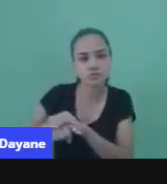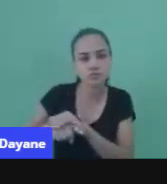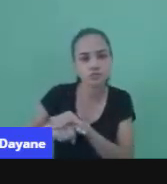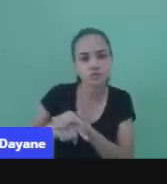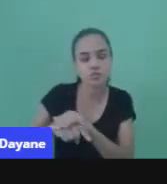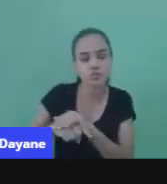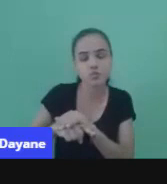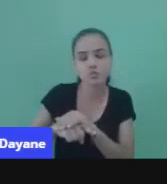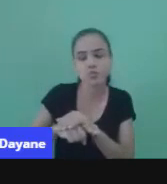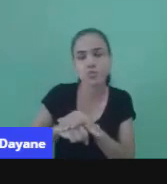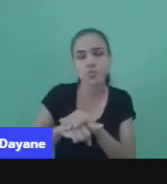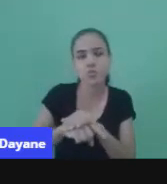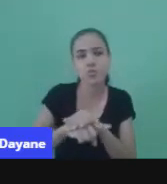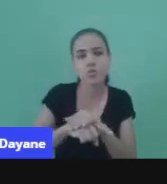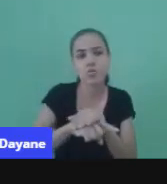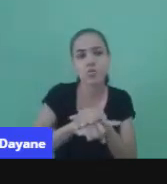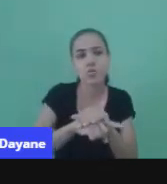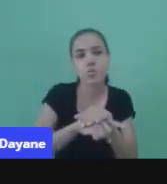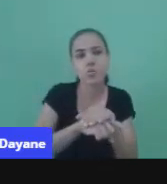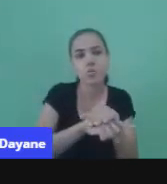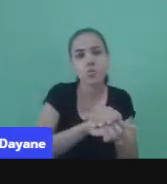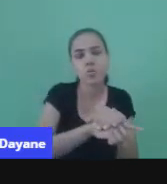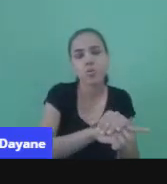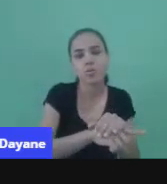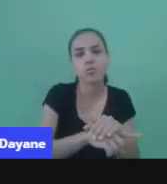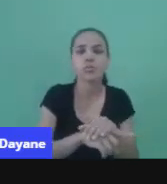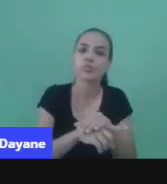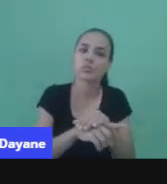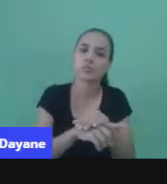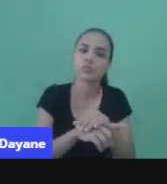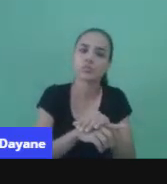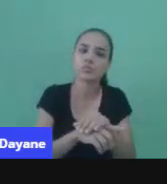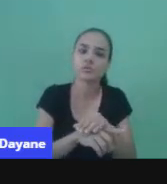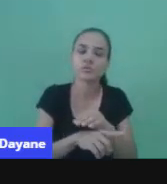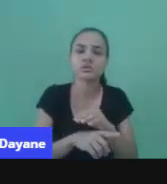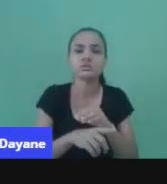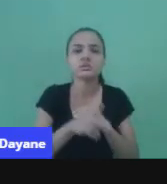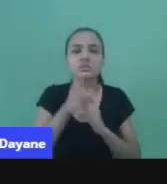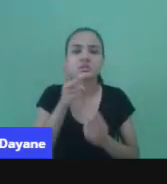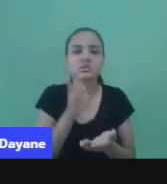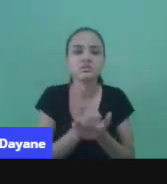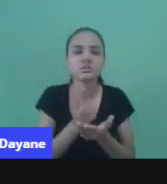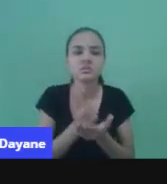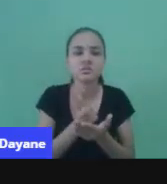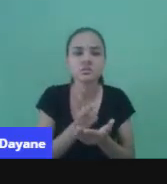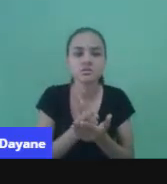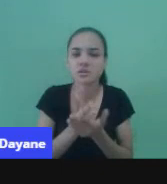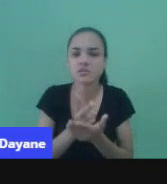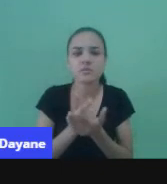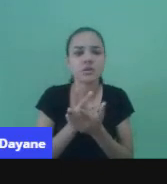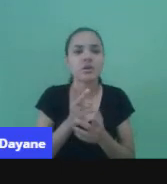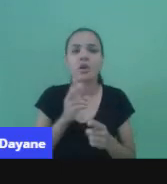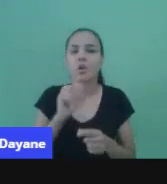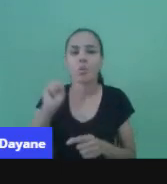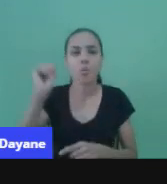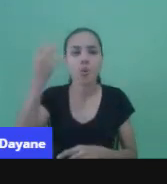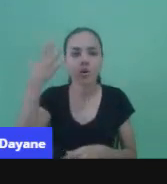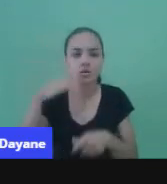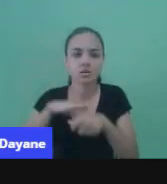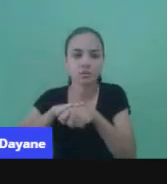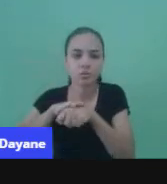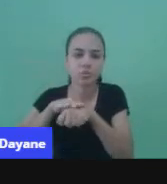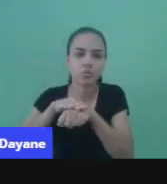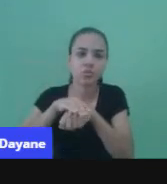com caminhoneiros mostraram que a maioria das colisões ocorrem à noite. Então, realmente